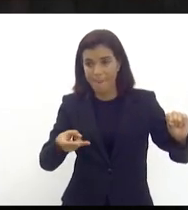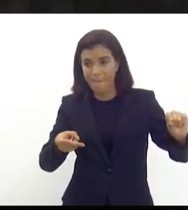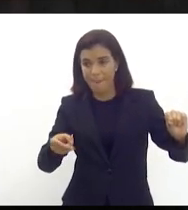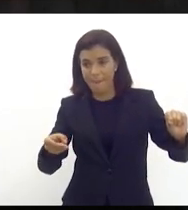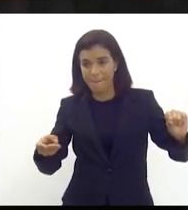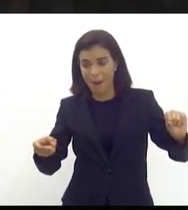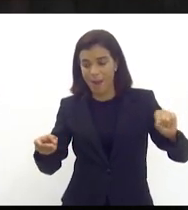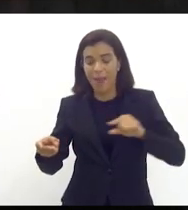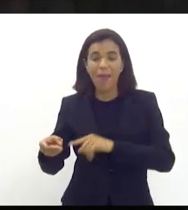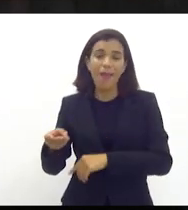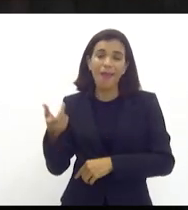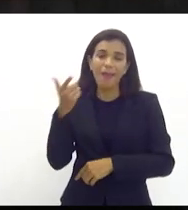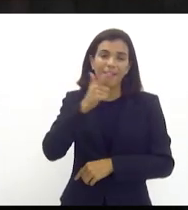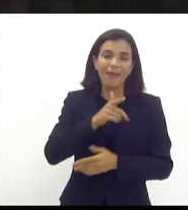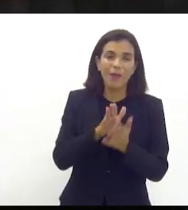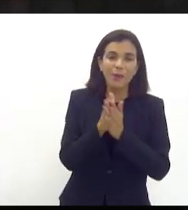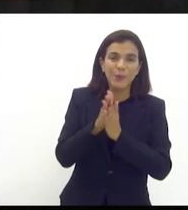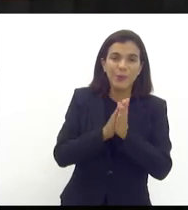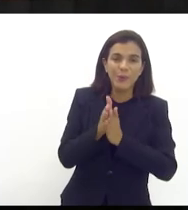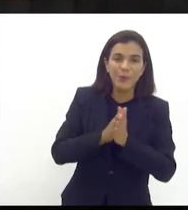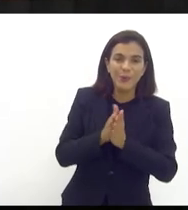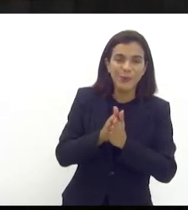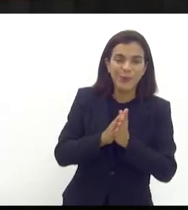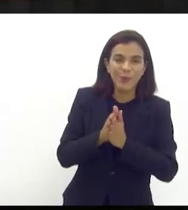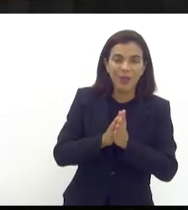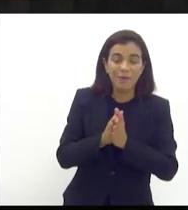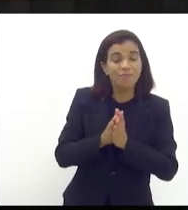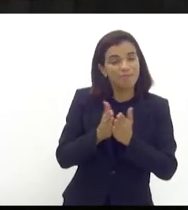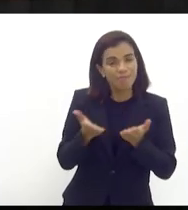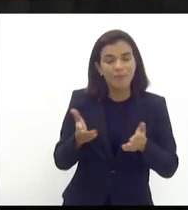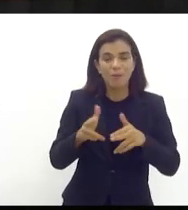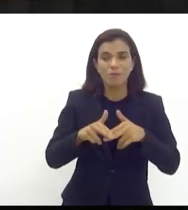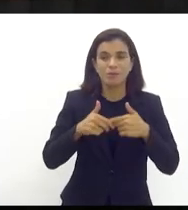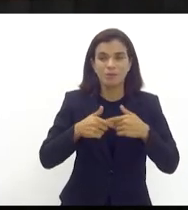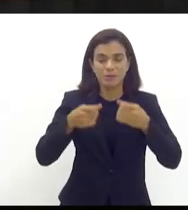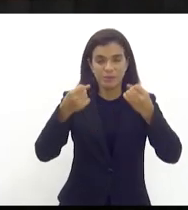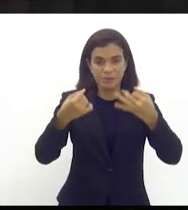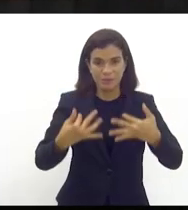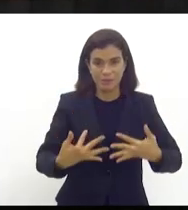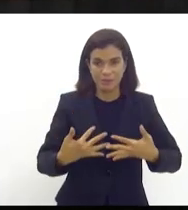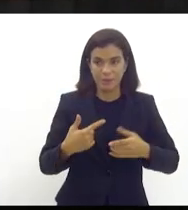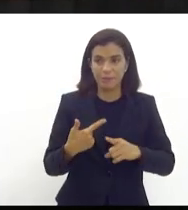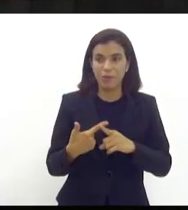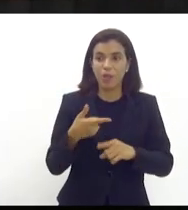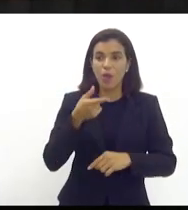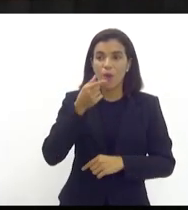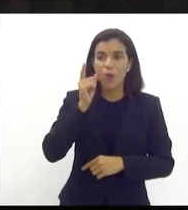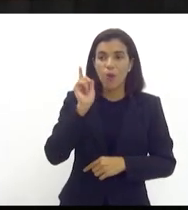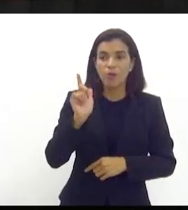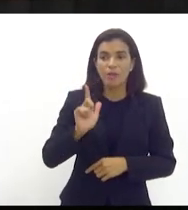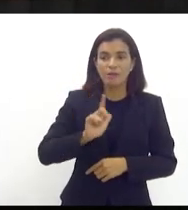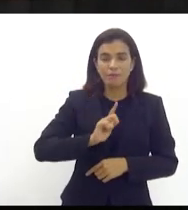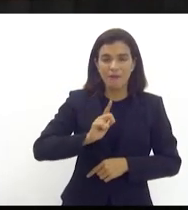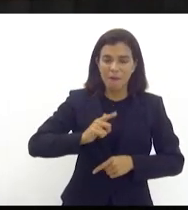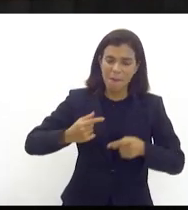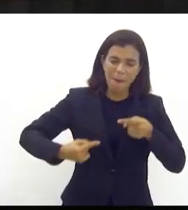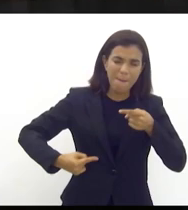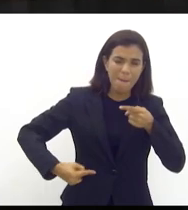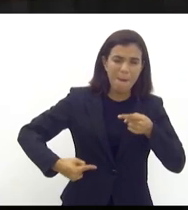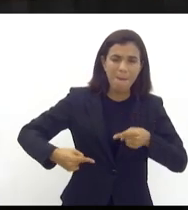é que ganha com isso. Então, eu queria frisar isso, porque ontem houve aqui um